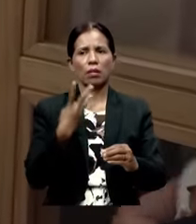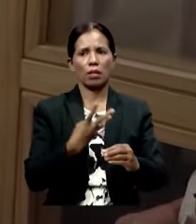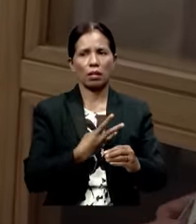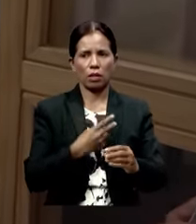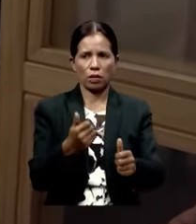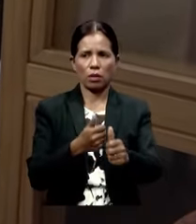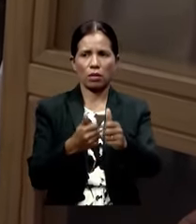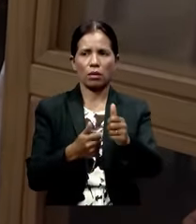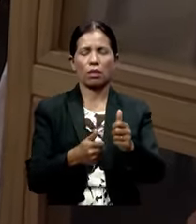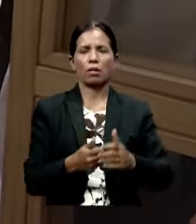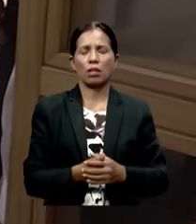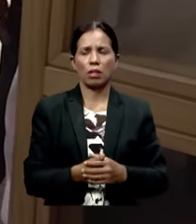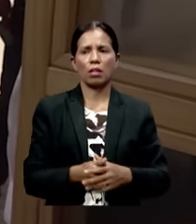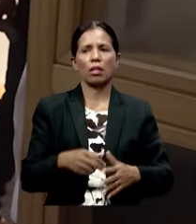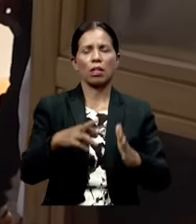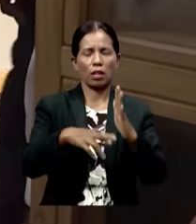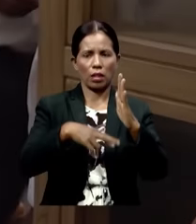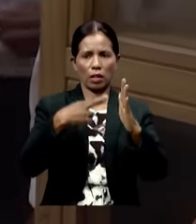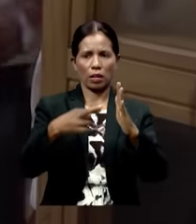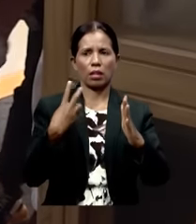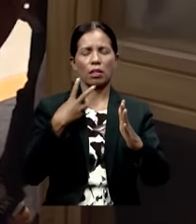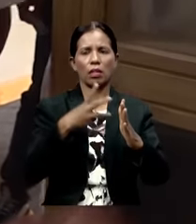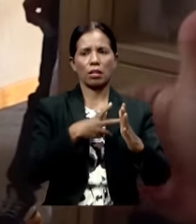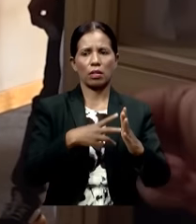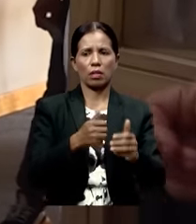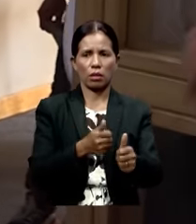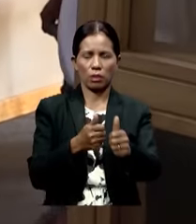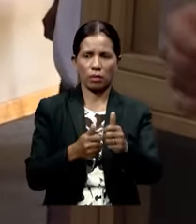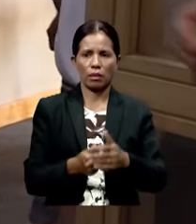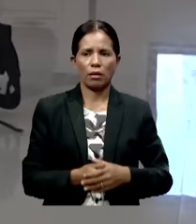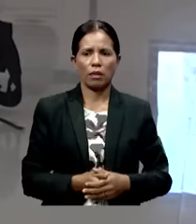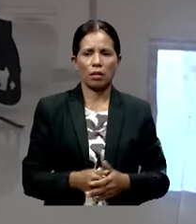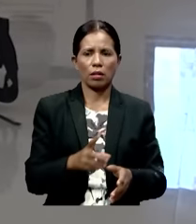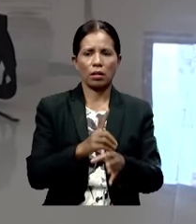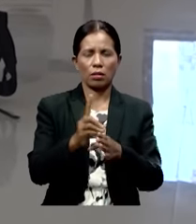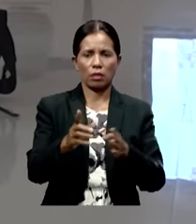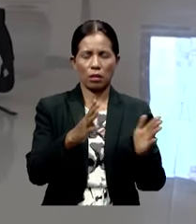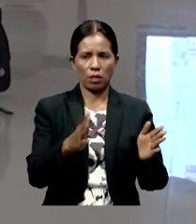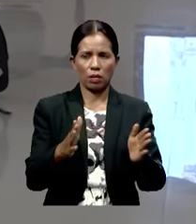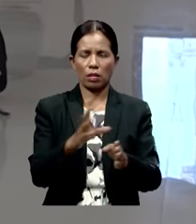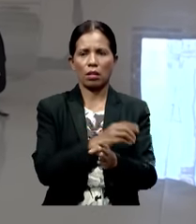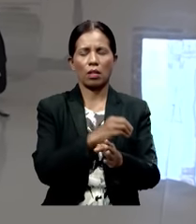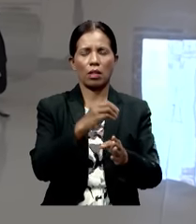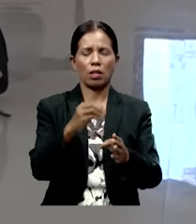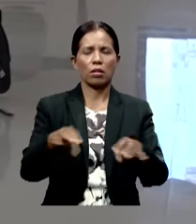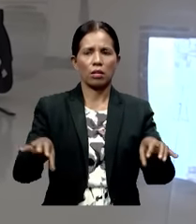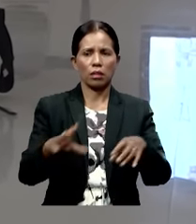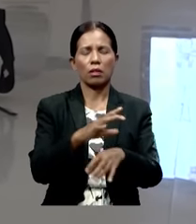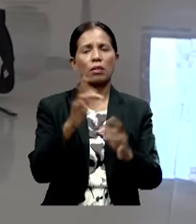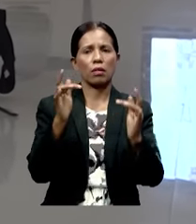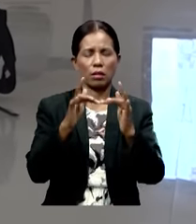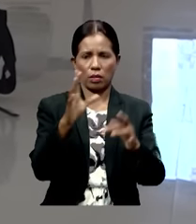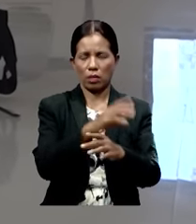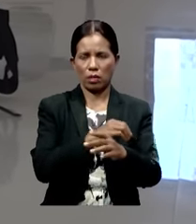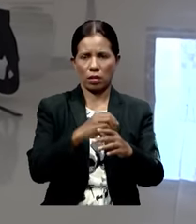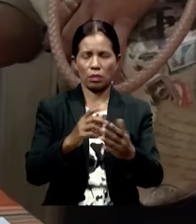prensa requisitos nebe mak vaga online né ita prensa rasigua Diretor explica o processo de recrutamento do sistema online e o programa